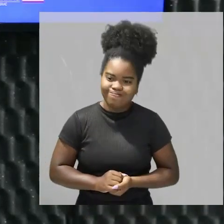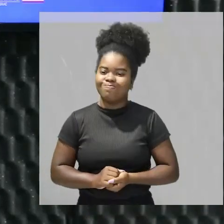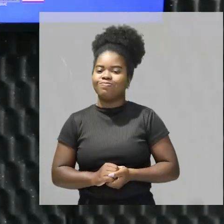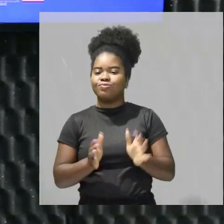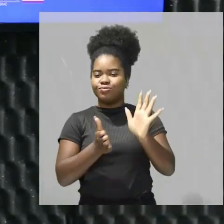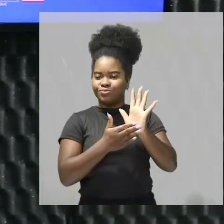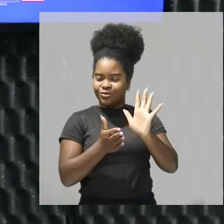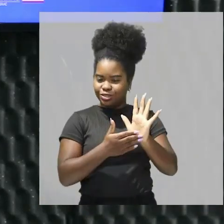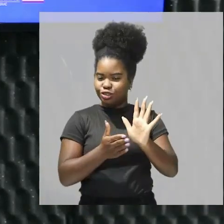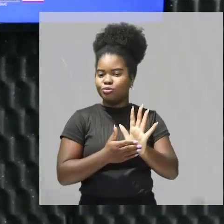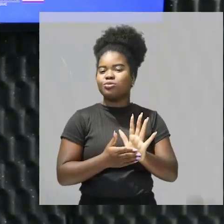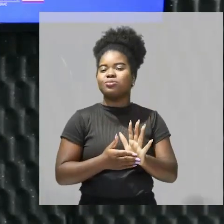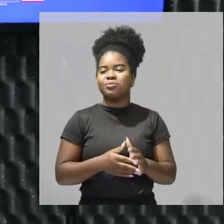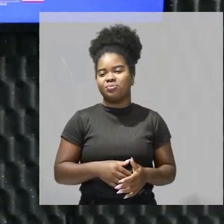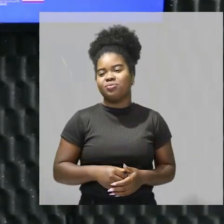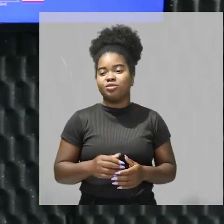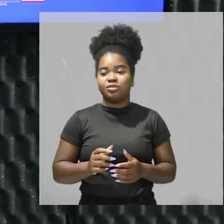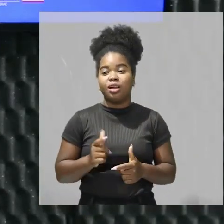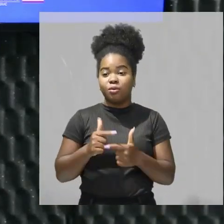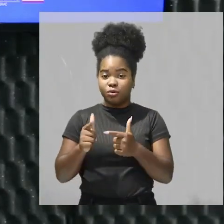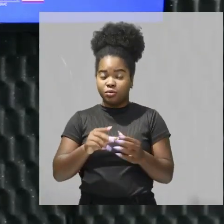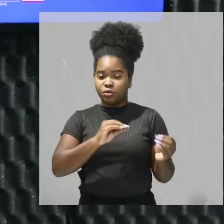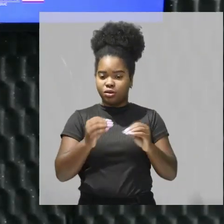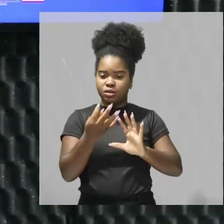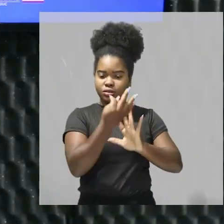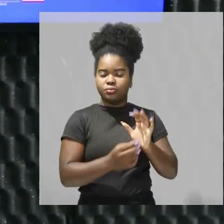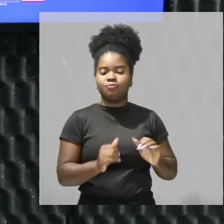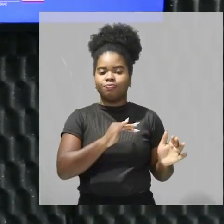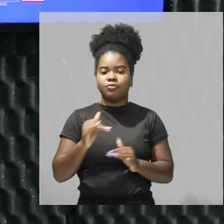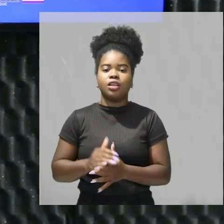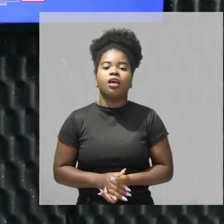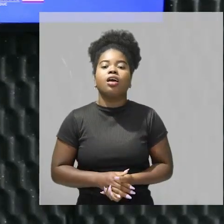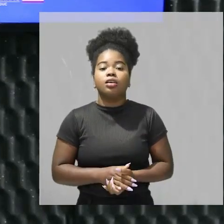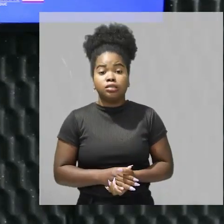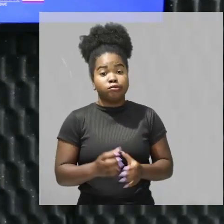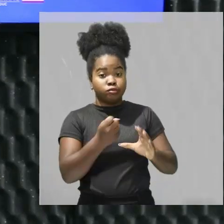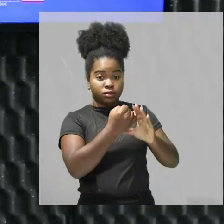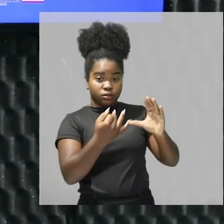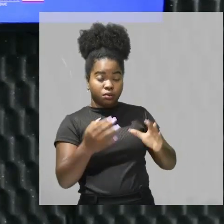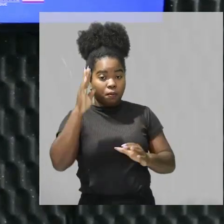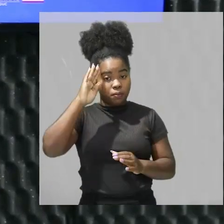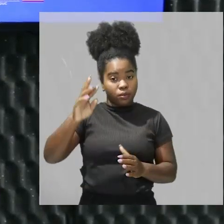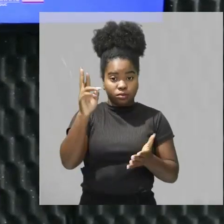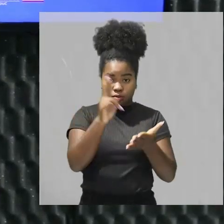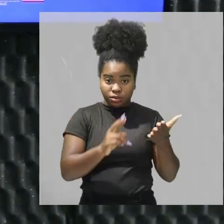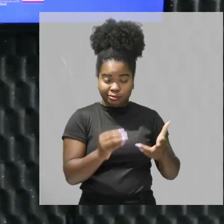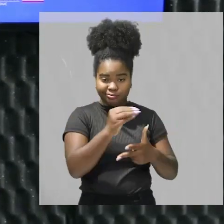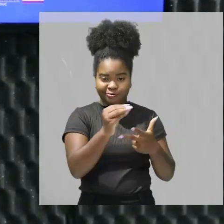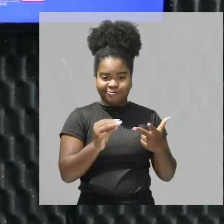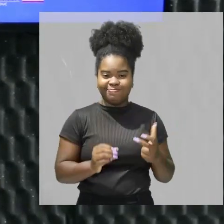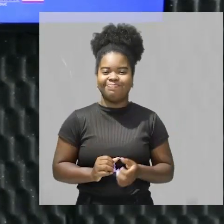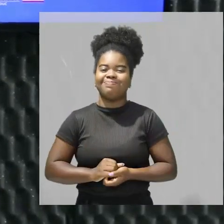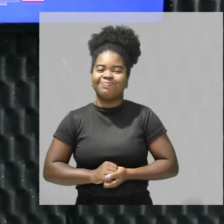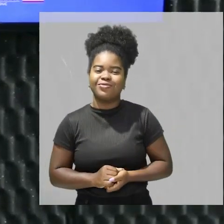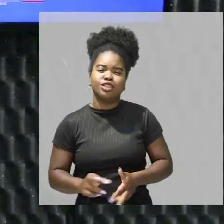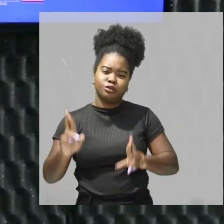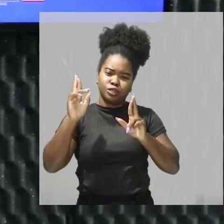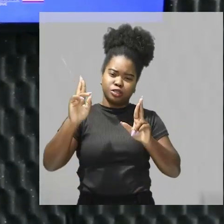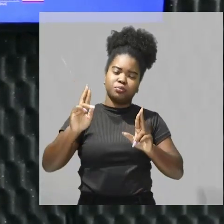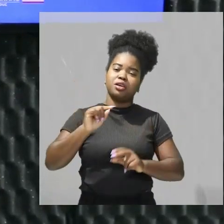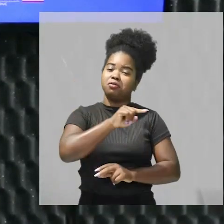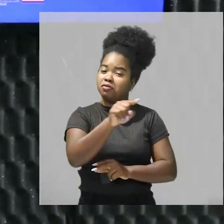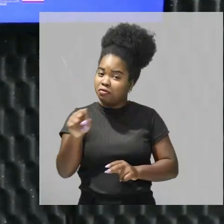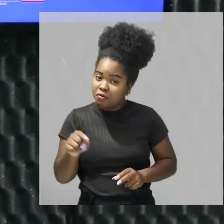ao problema abordado. Então é isso, turma. Essas foram as características principais da redação do Enem. Eu aguardo vocês